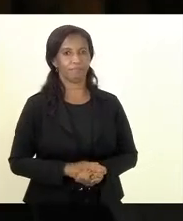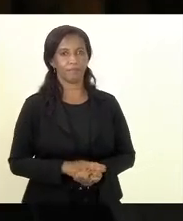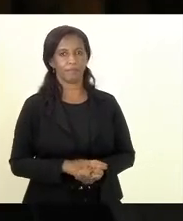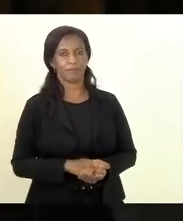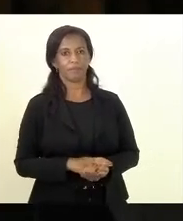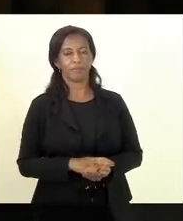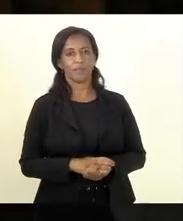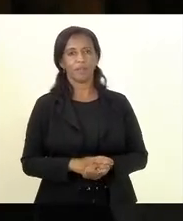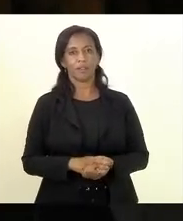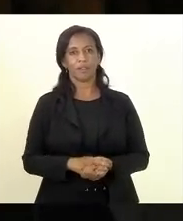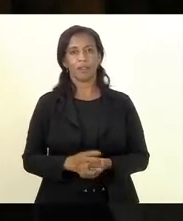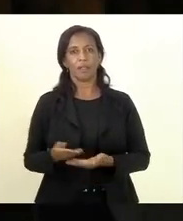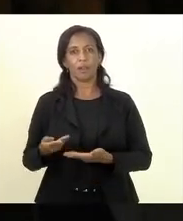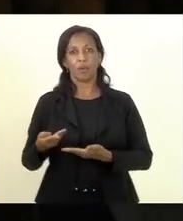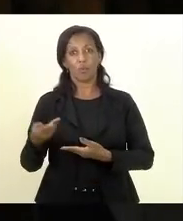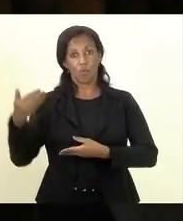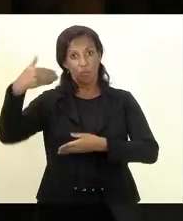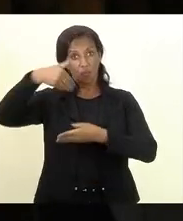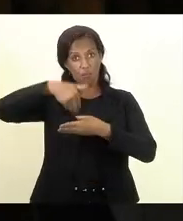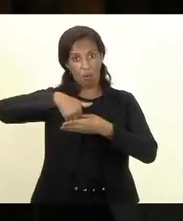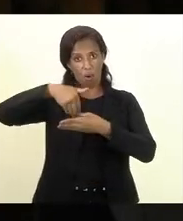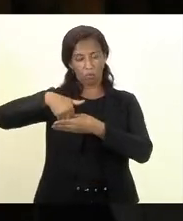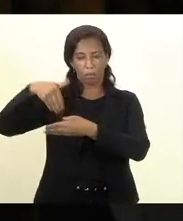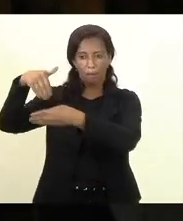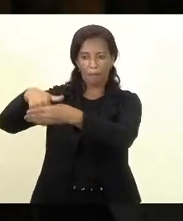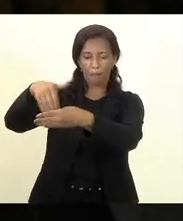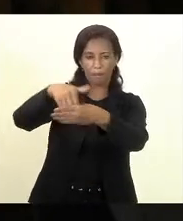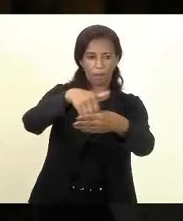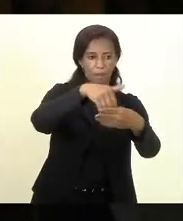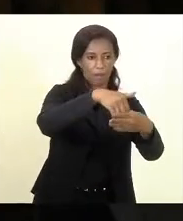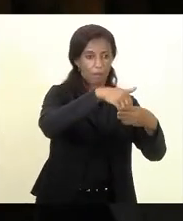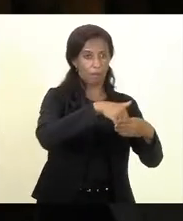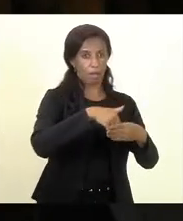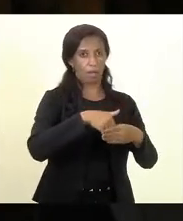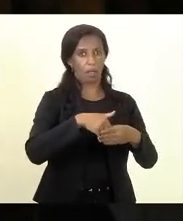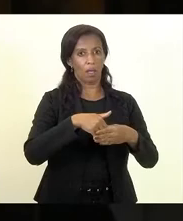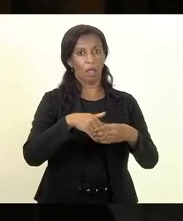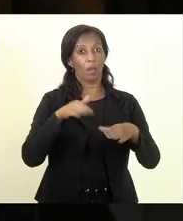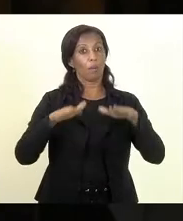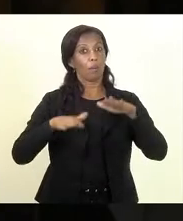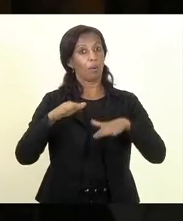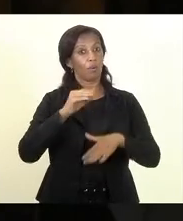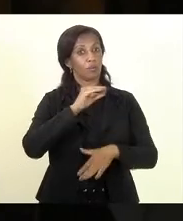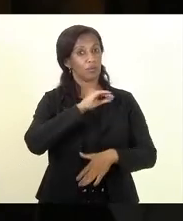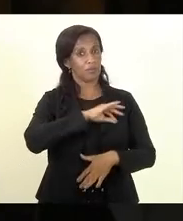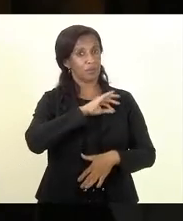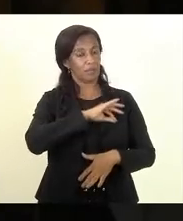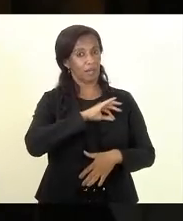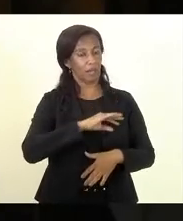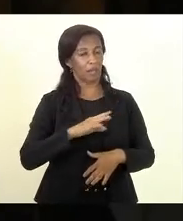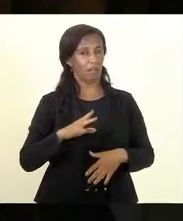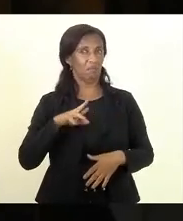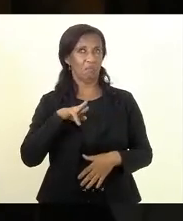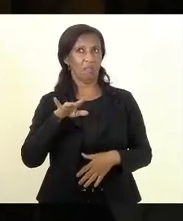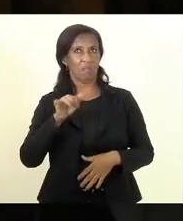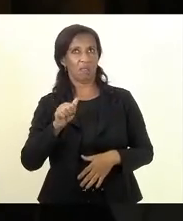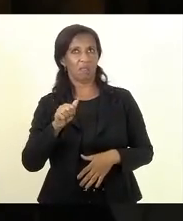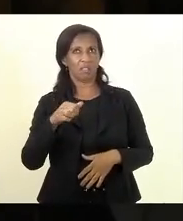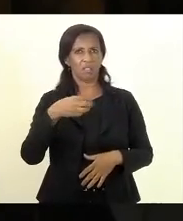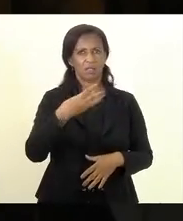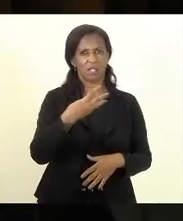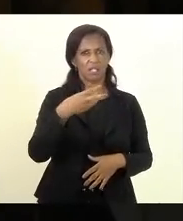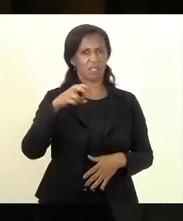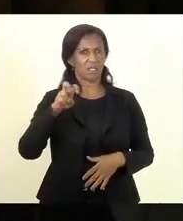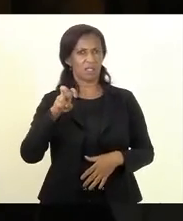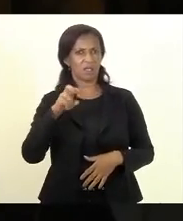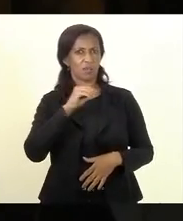a distribuição do voto por faixa de renda, na faixa de renda de 3 a 5